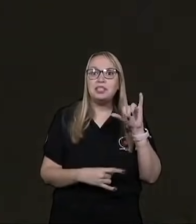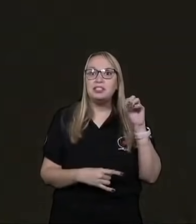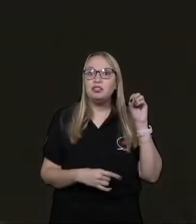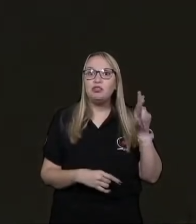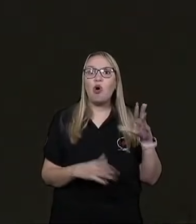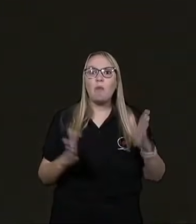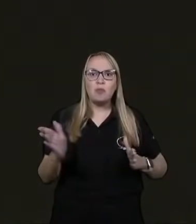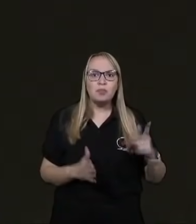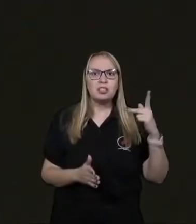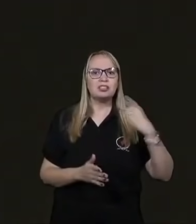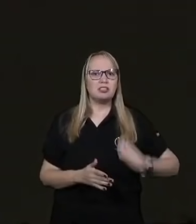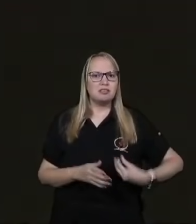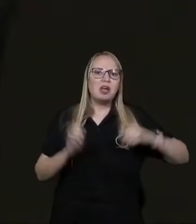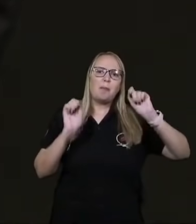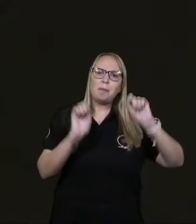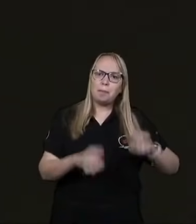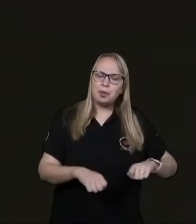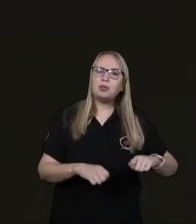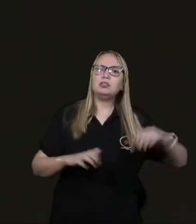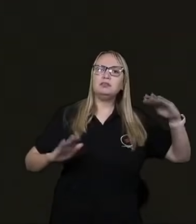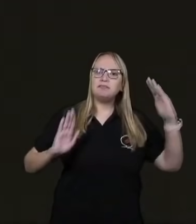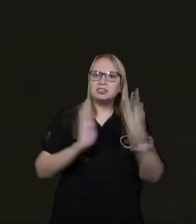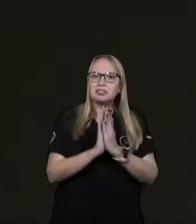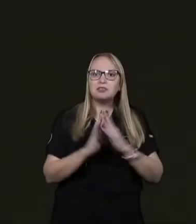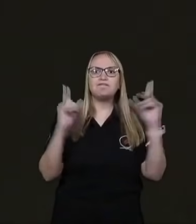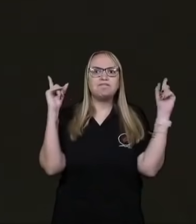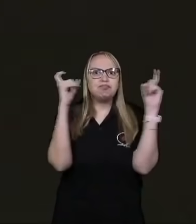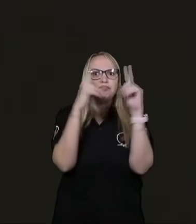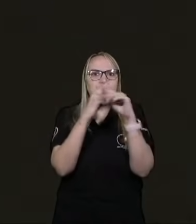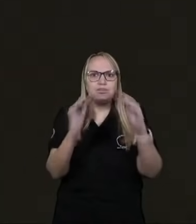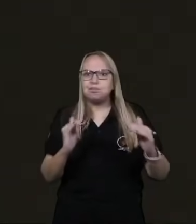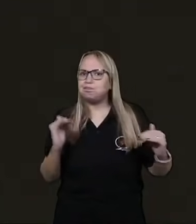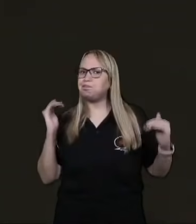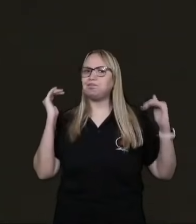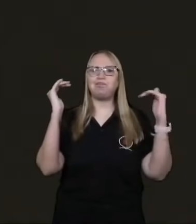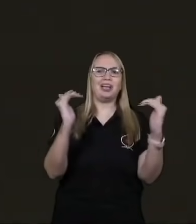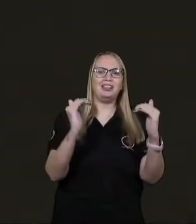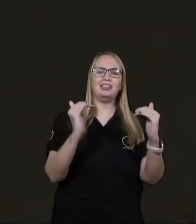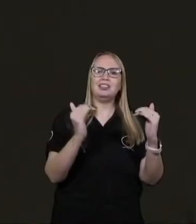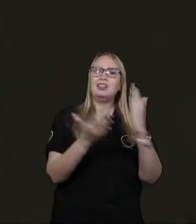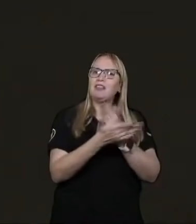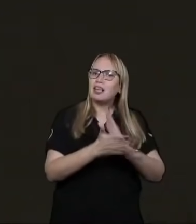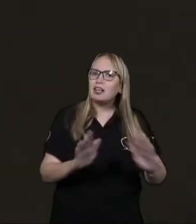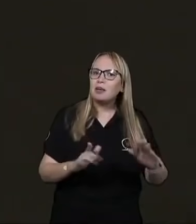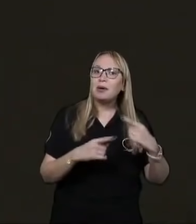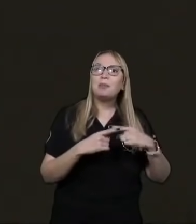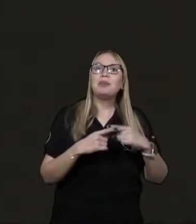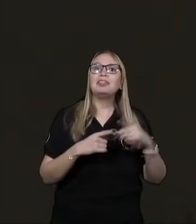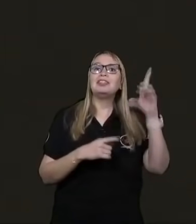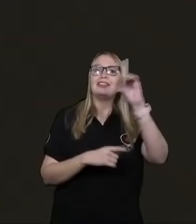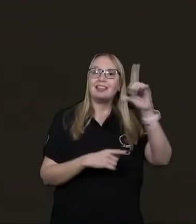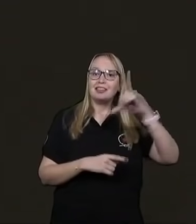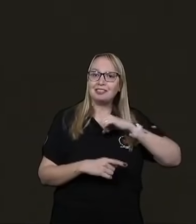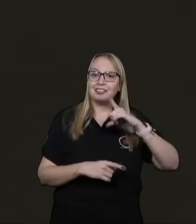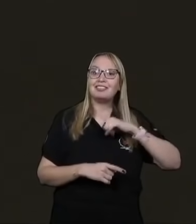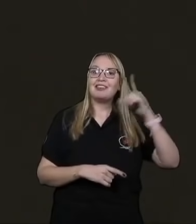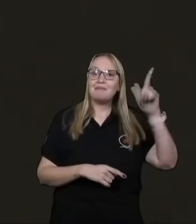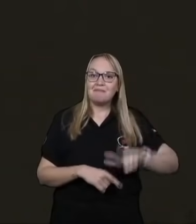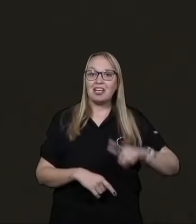da sua vida você pode tá atravessando as horas adversidades isso aí vai passar sabe porque